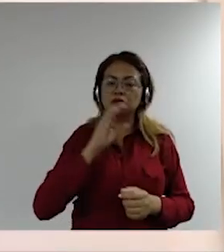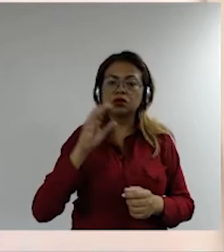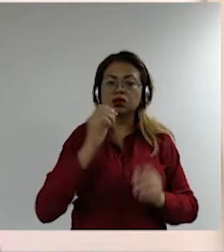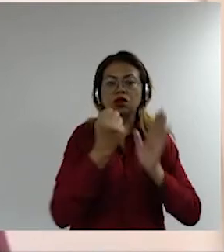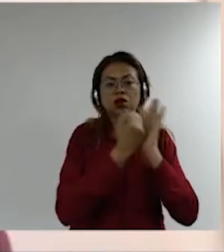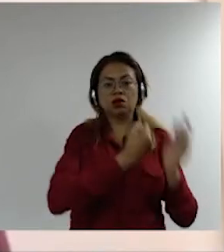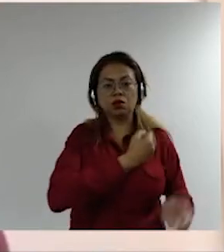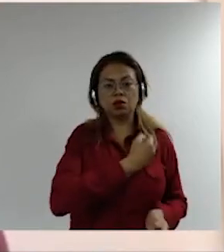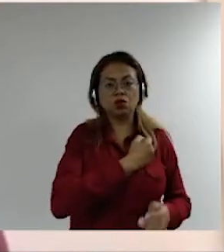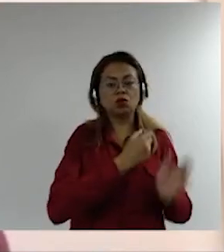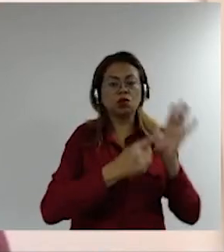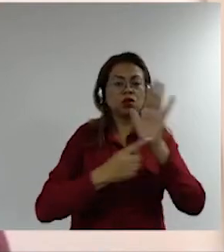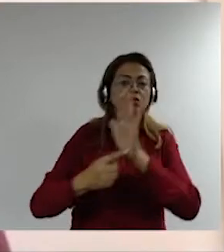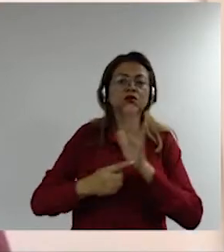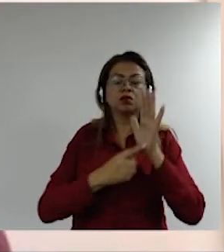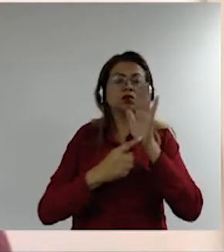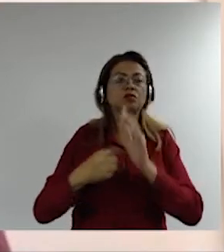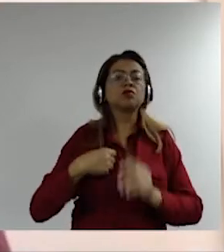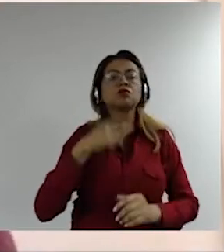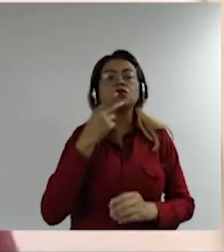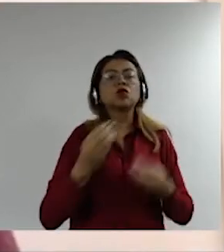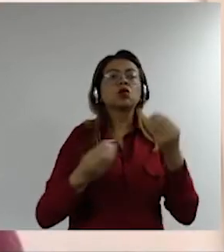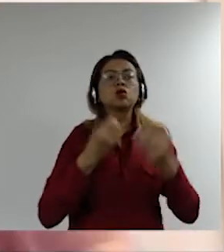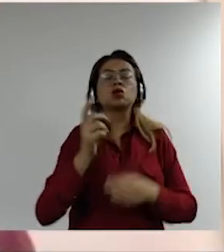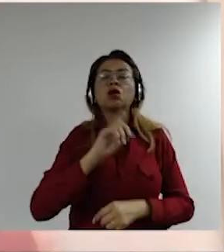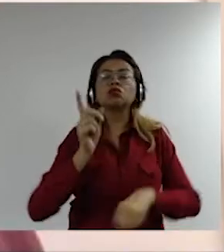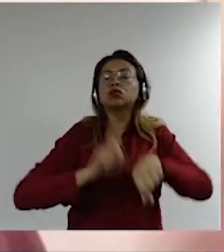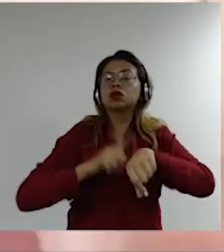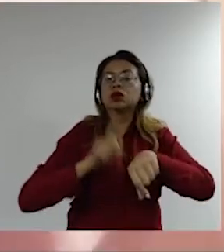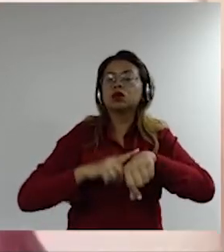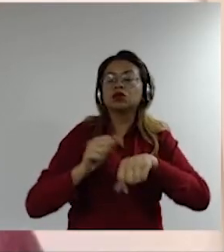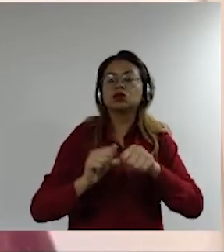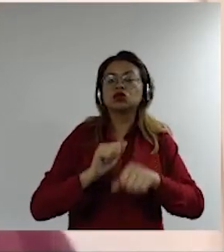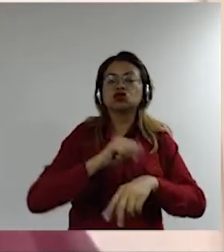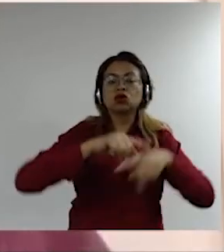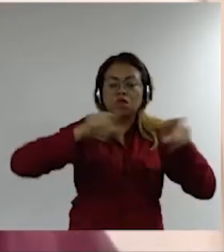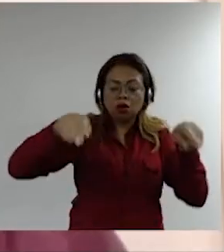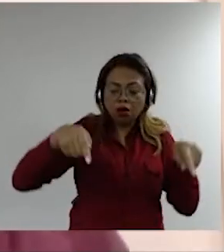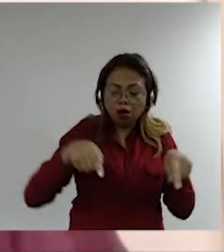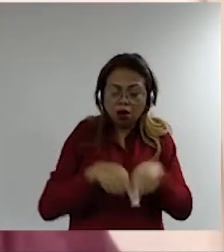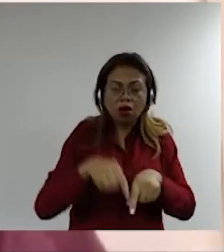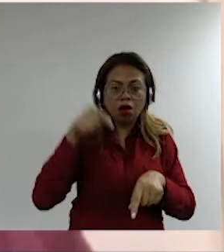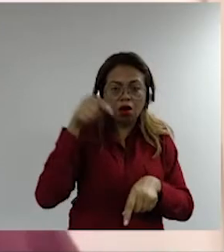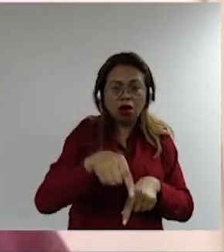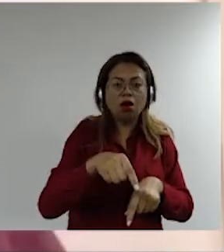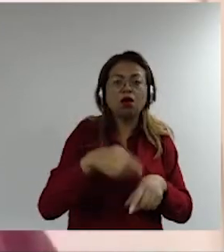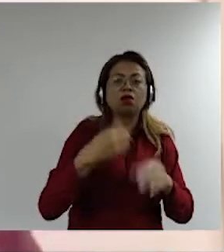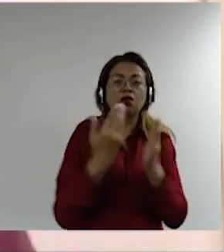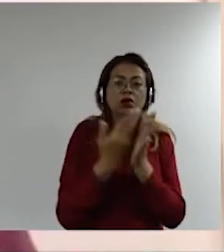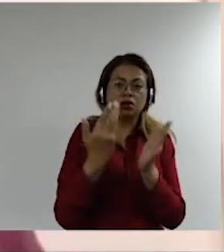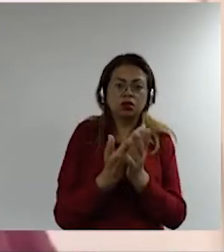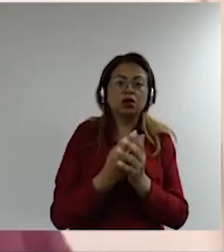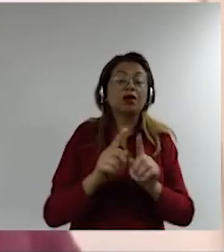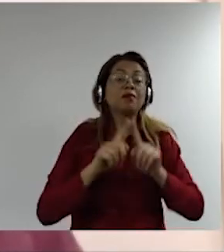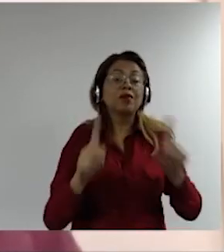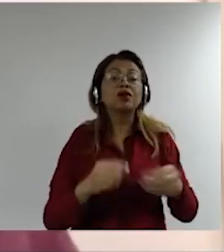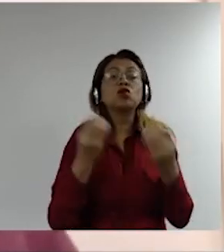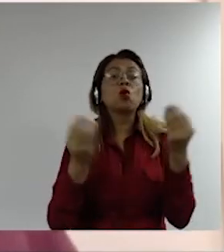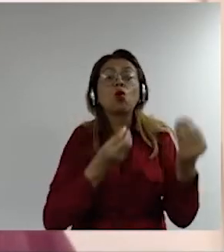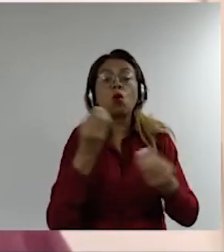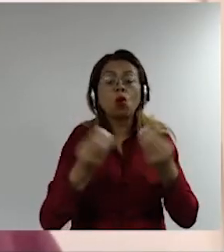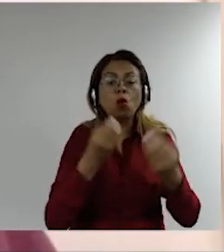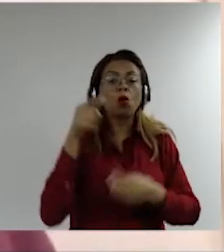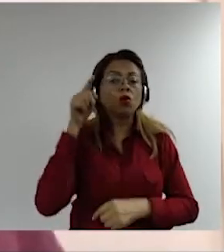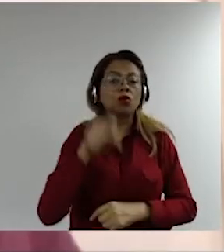a pensar nisso. Não é o tempo de aula, é o tempo que se usa durante a aula. Isso aqui é importante. Um